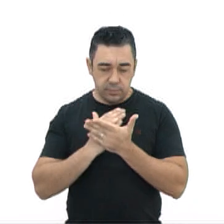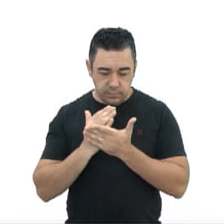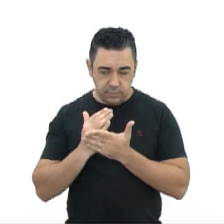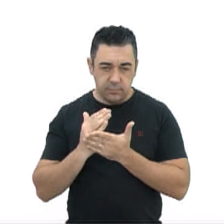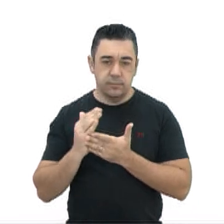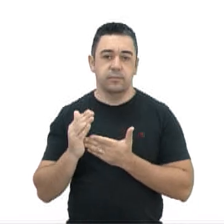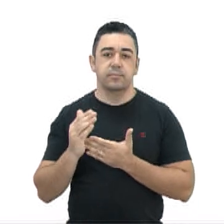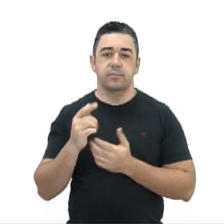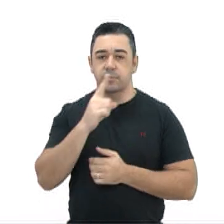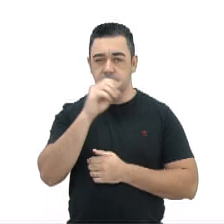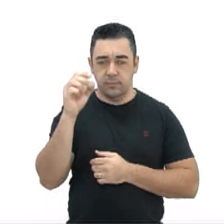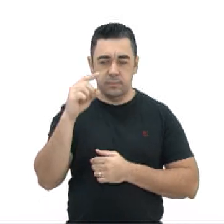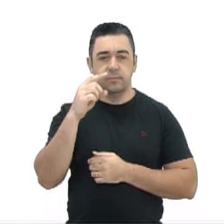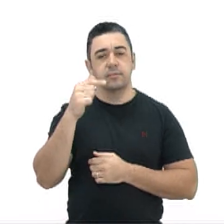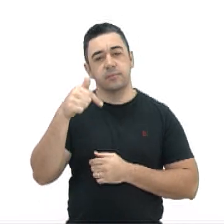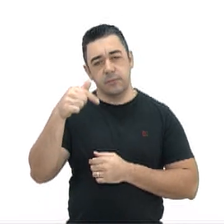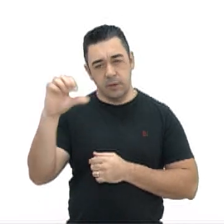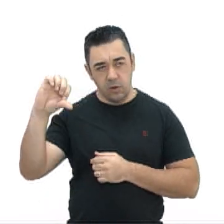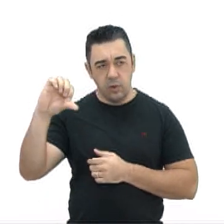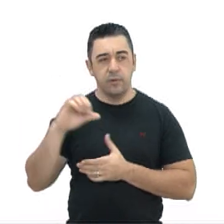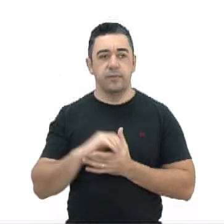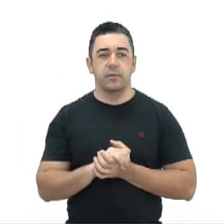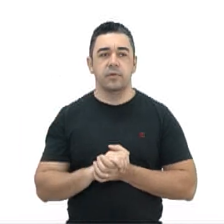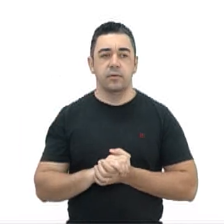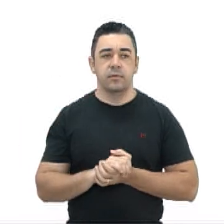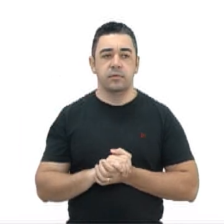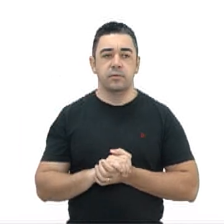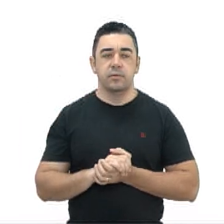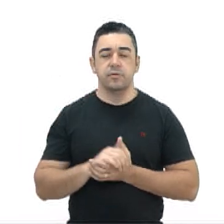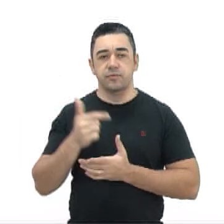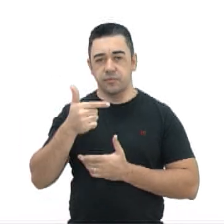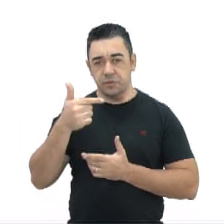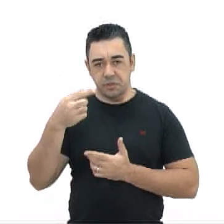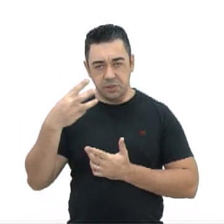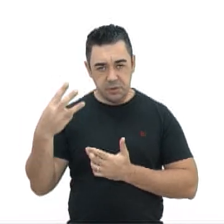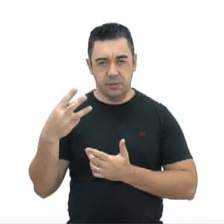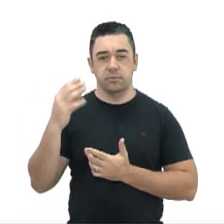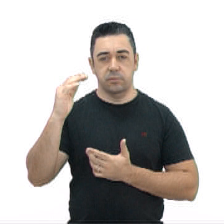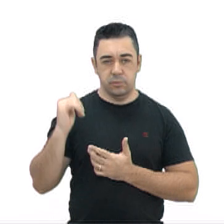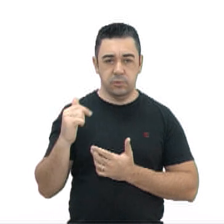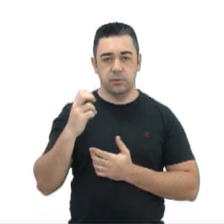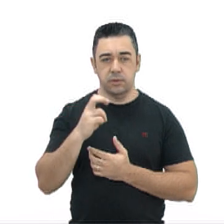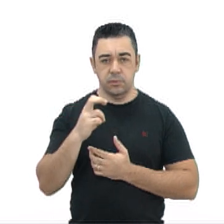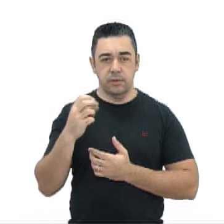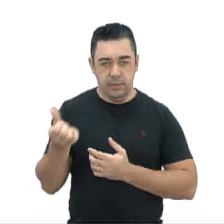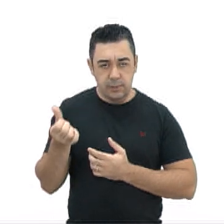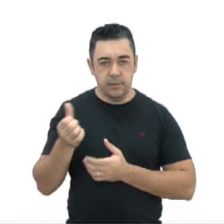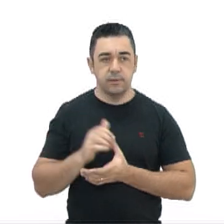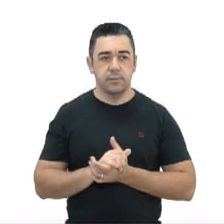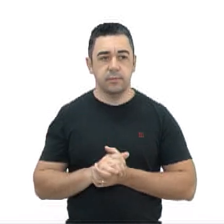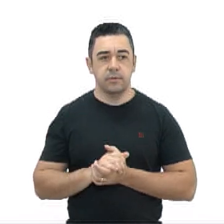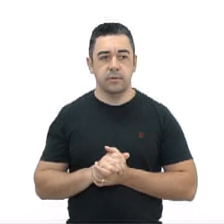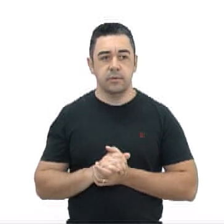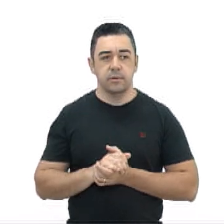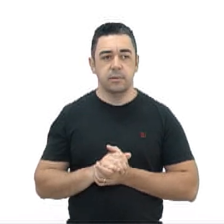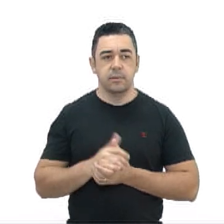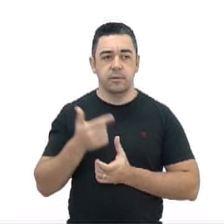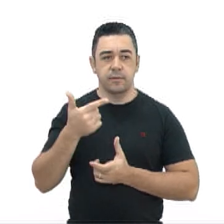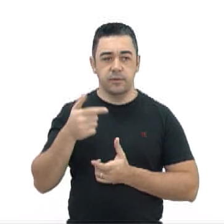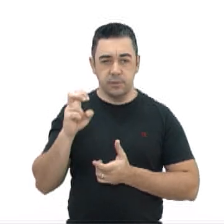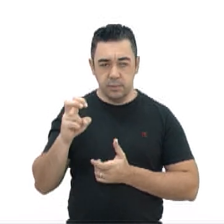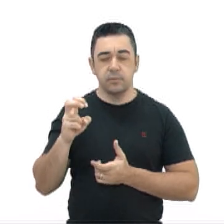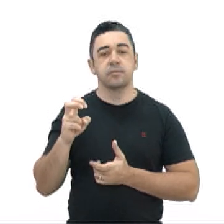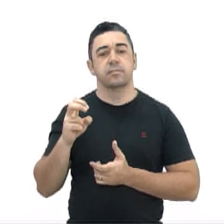fazer 100 menos 21, ficou 79. 79 menos 23, que ficou 56. Aí depois o próximo número que eu vou